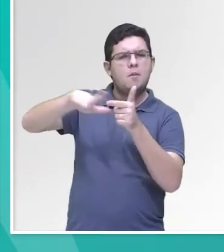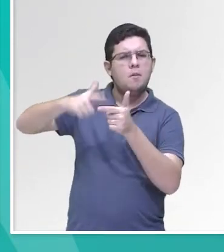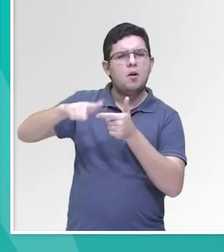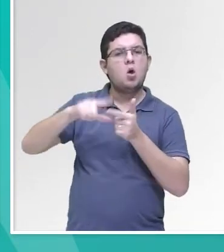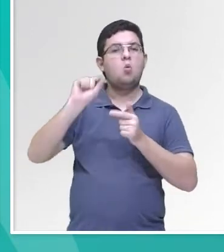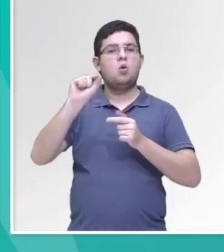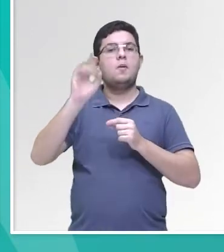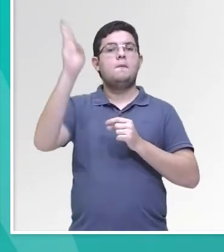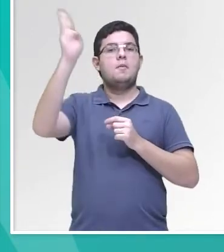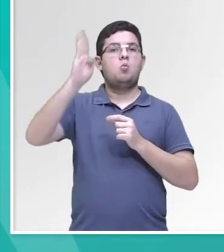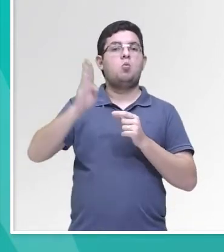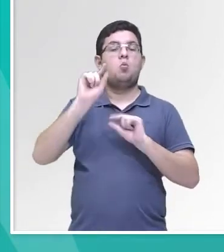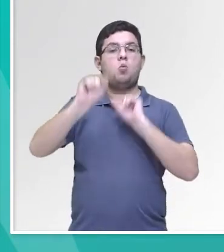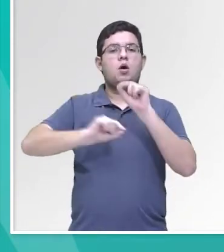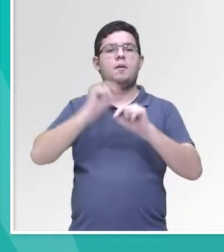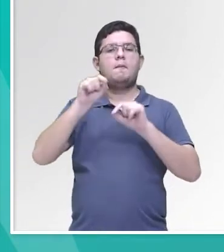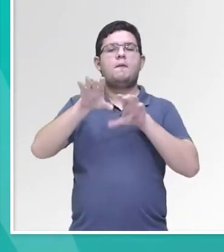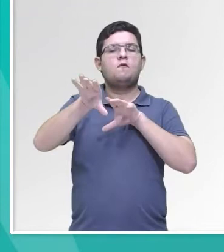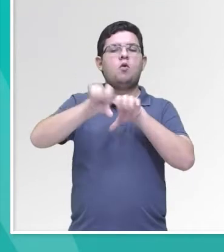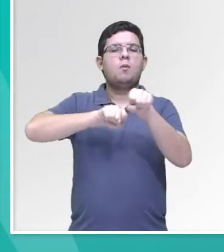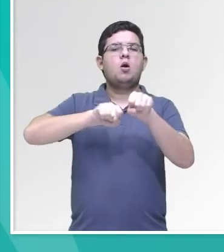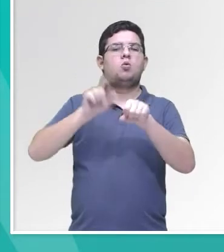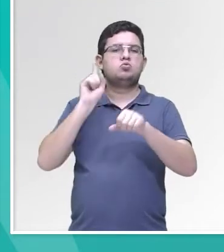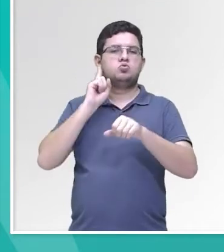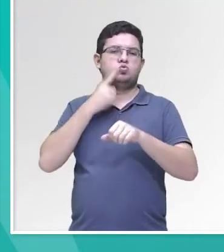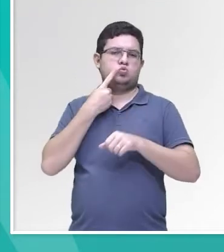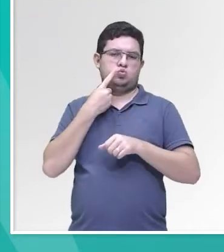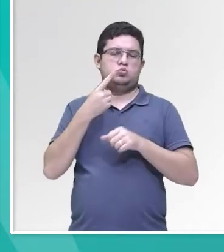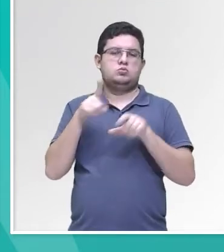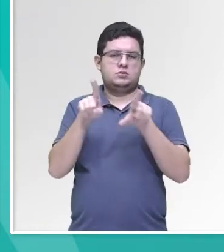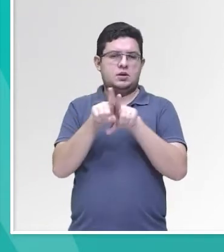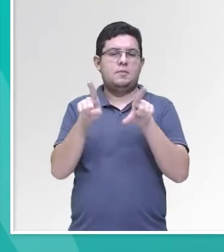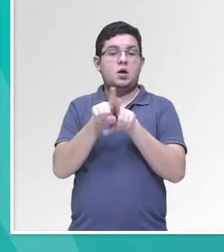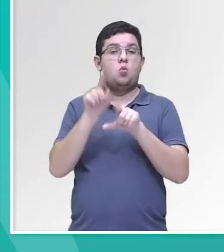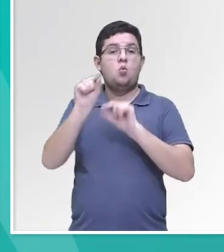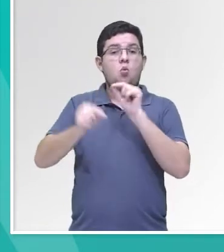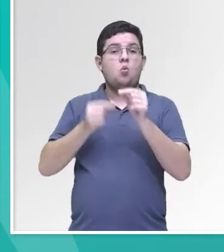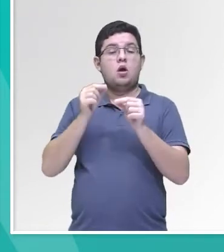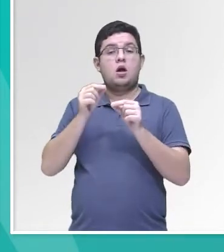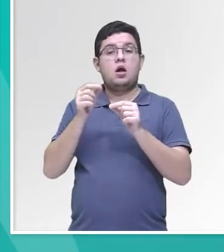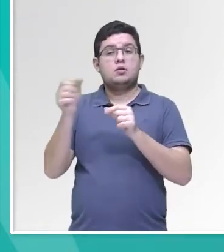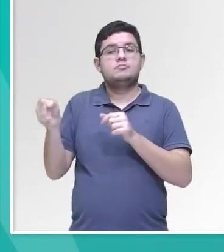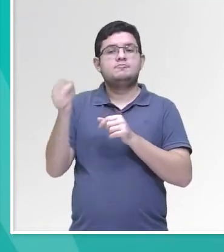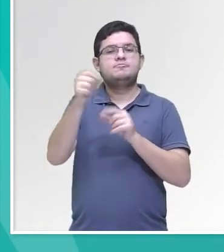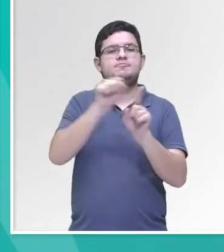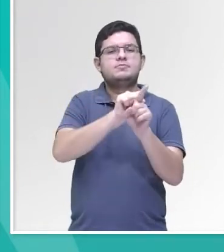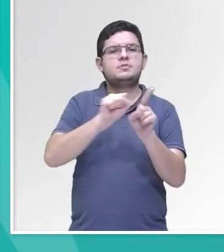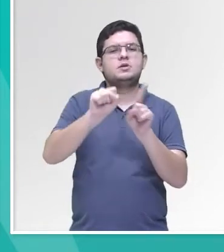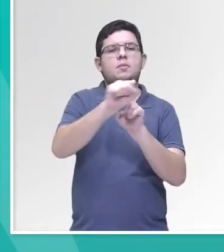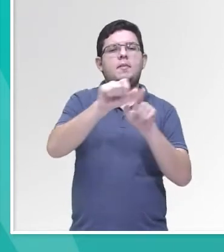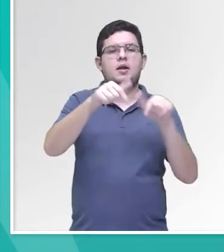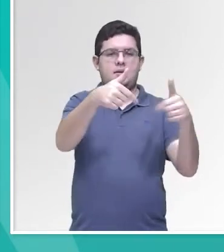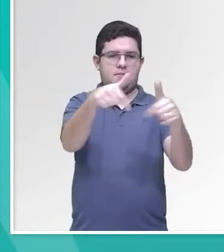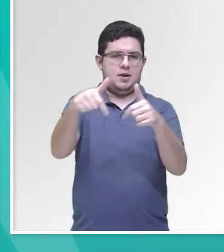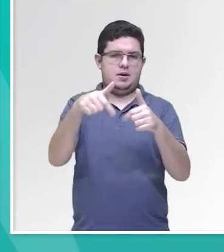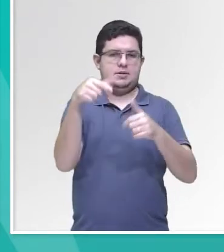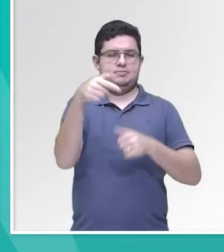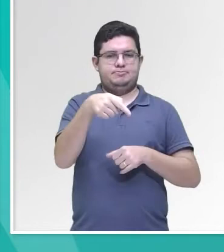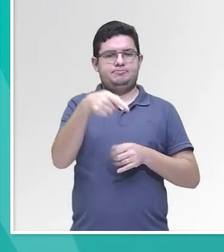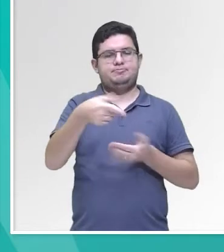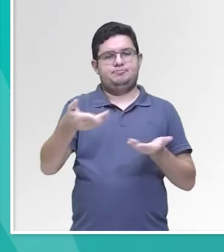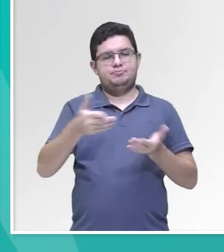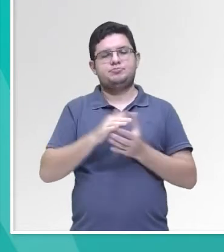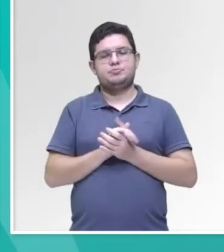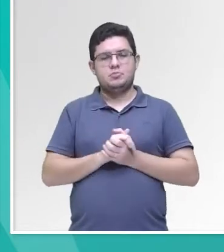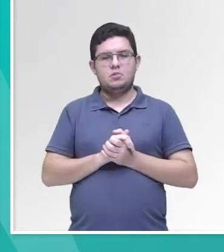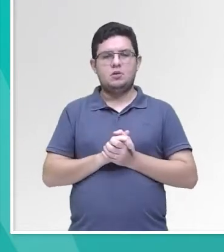Brasil para a formação escolar dos surdos e para a inserção social no mercado de trabalho e assim por